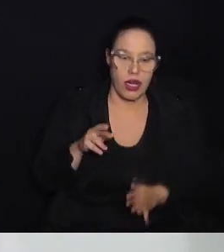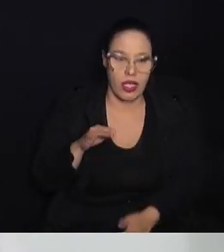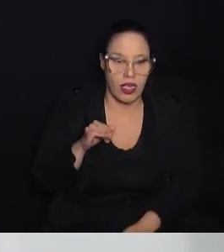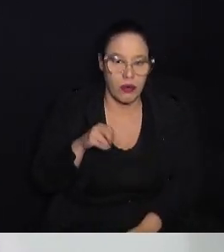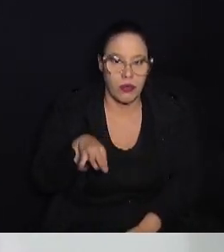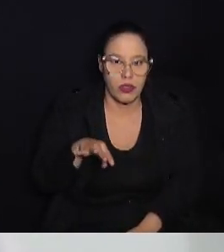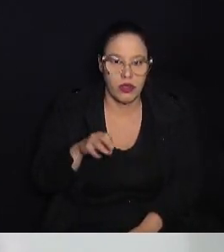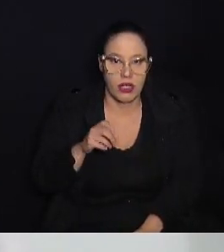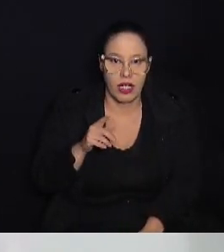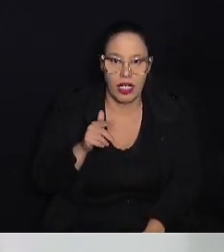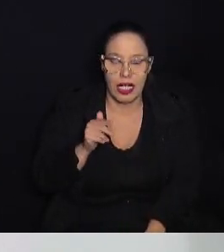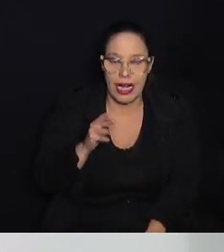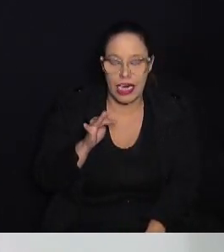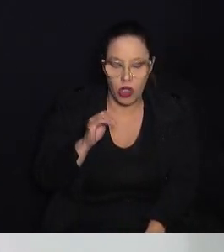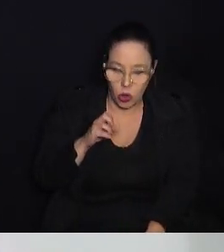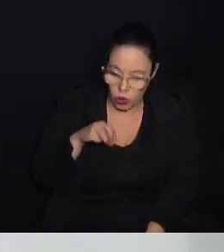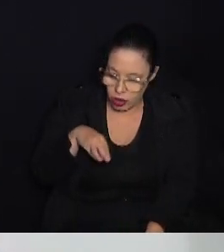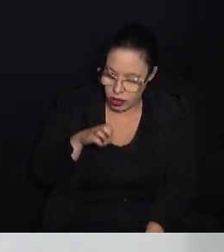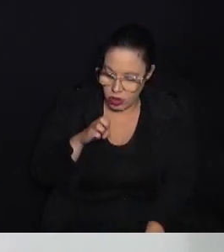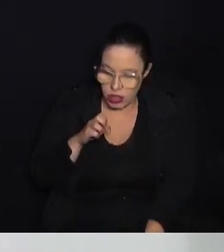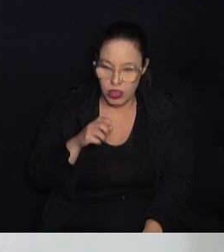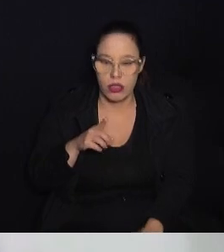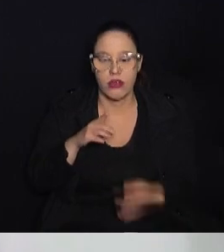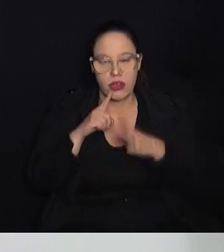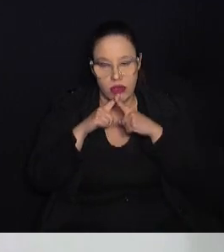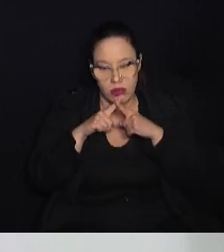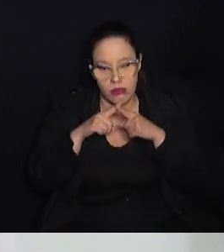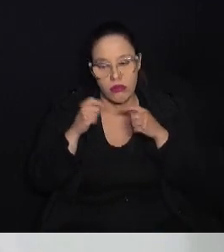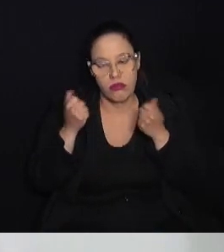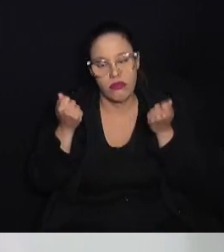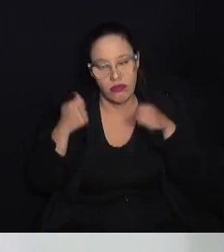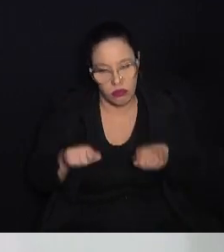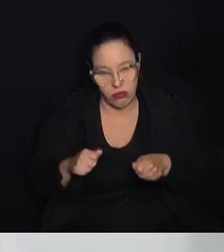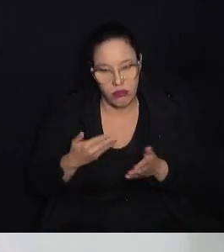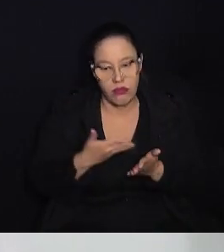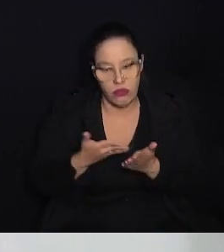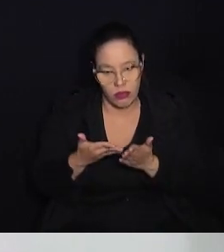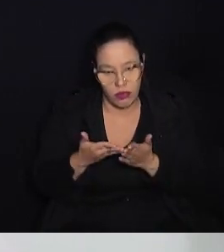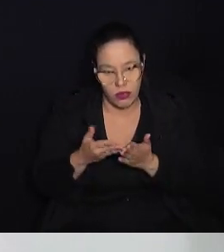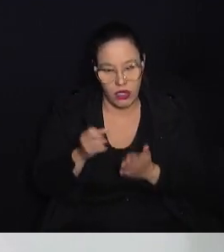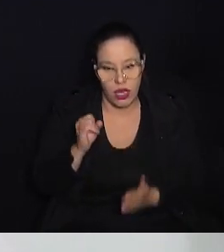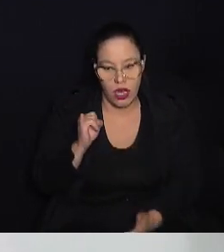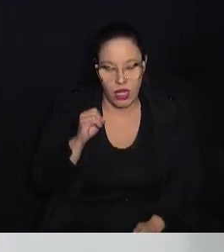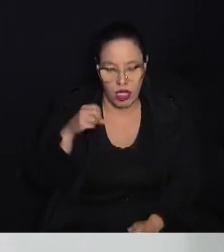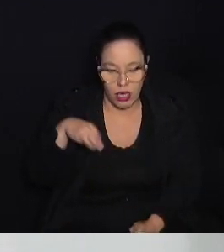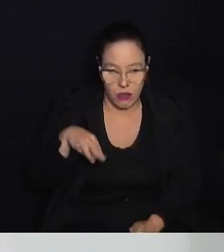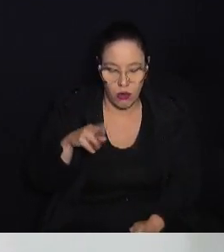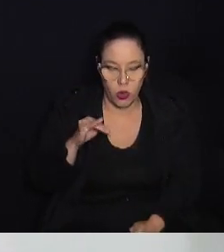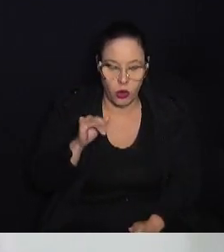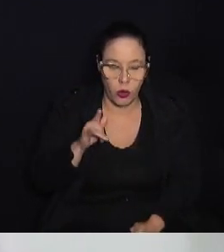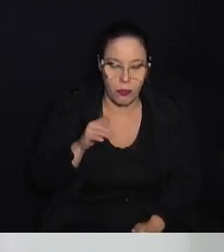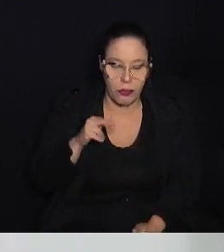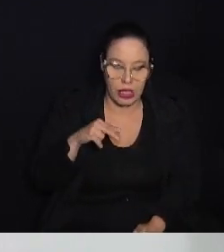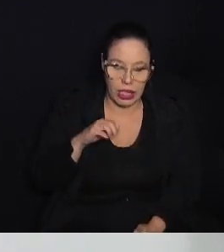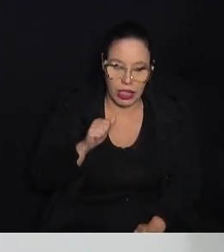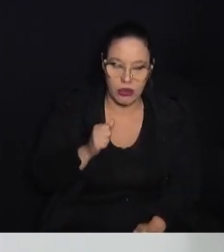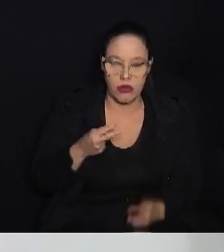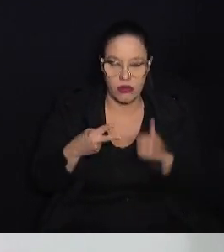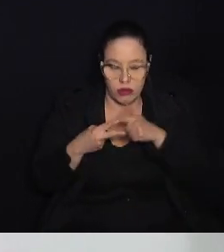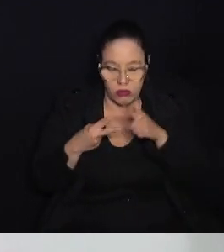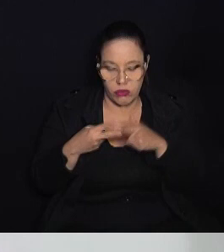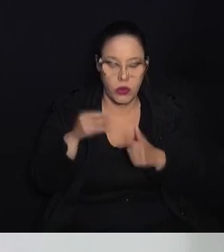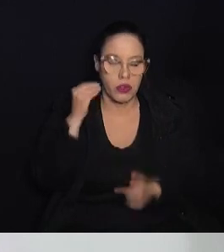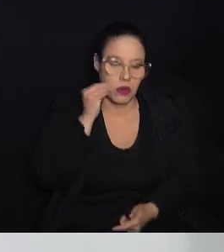deve começar com a glicose de jejum e, quando for possível, também acrescentar a hemoglobina glicada. Então, seriam os